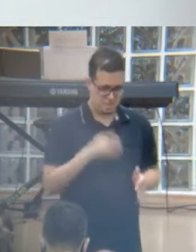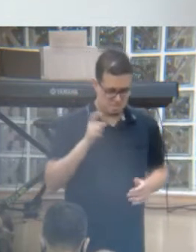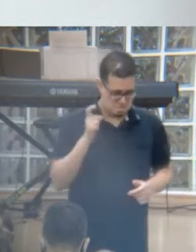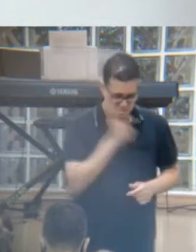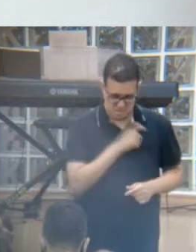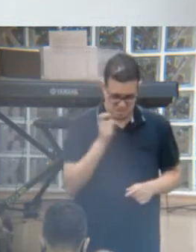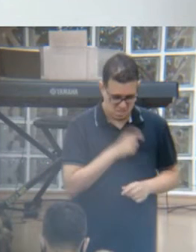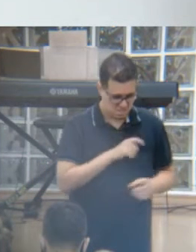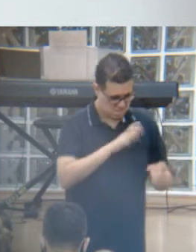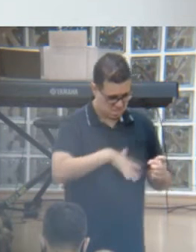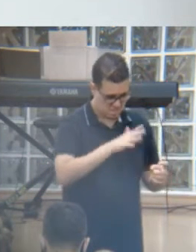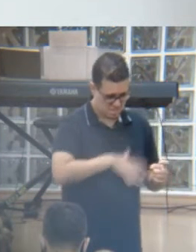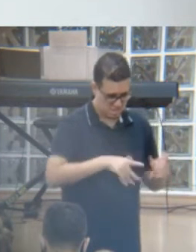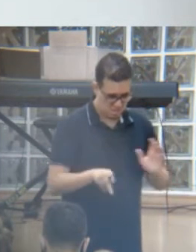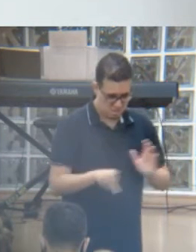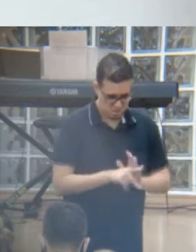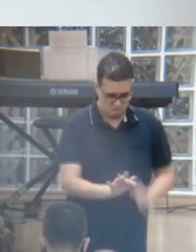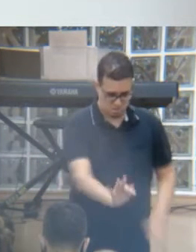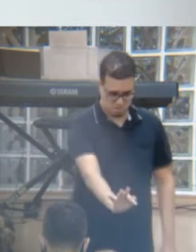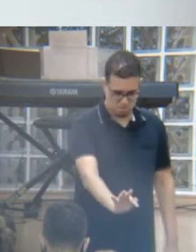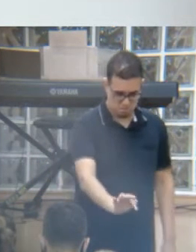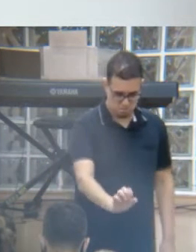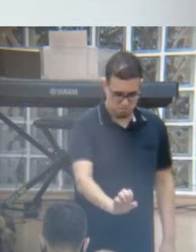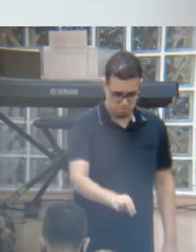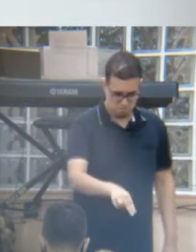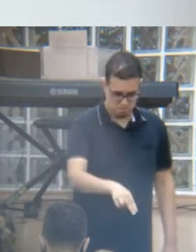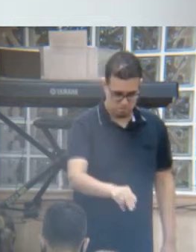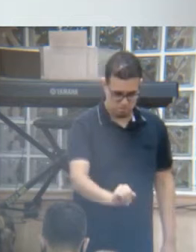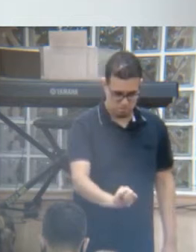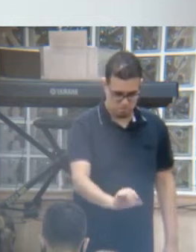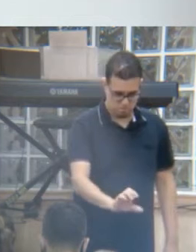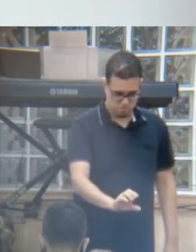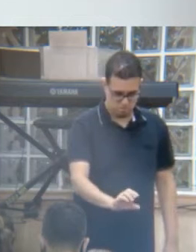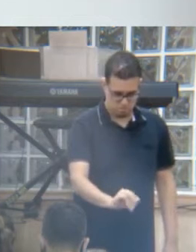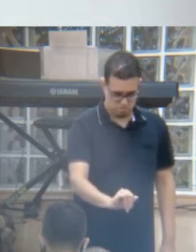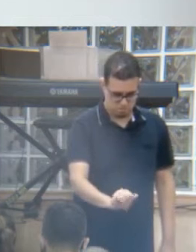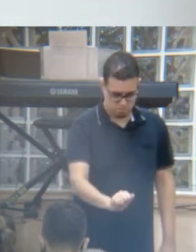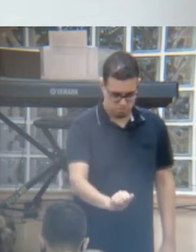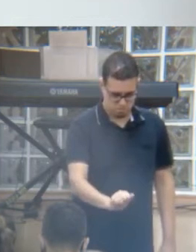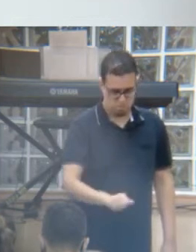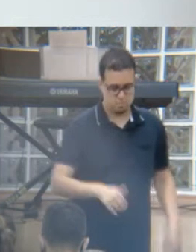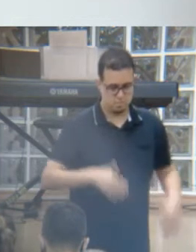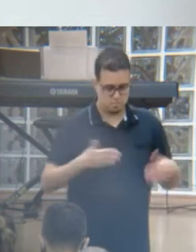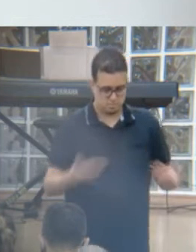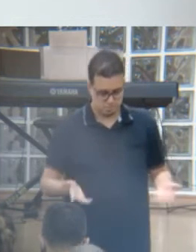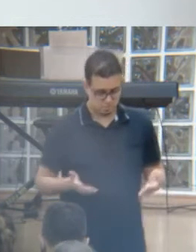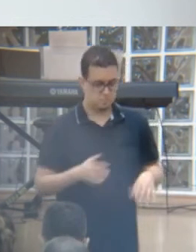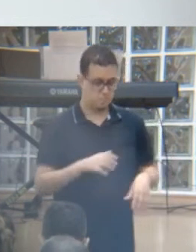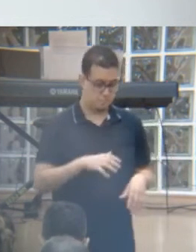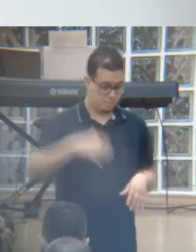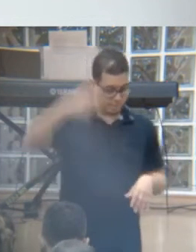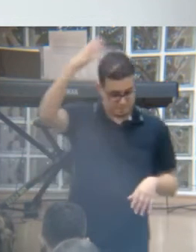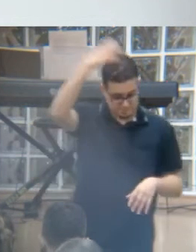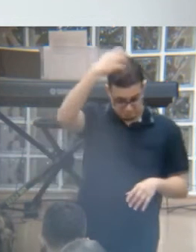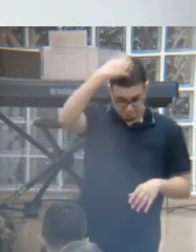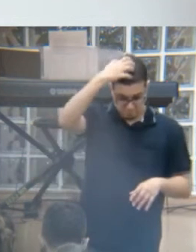Acabe, Omri, deu seu filho Acabe em casamento, em aliança com os fenícios, com